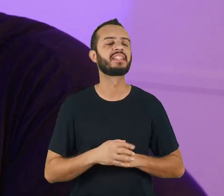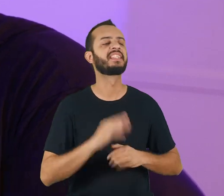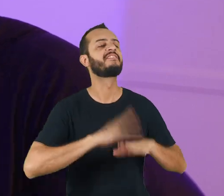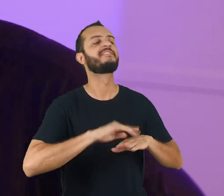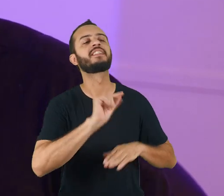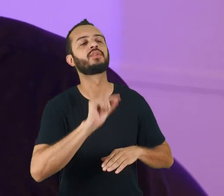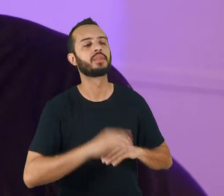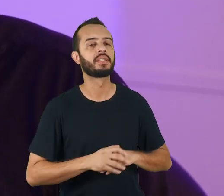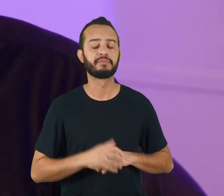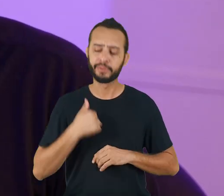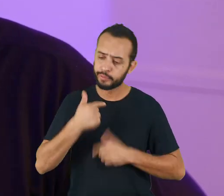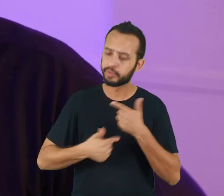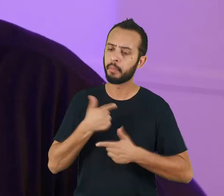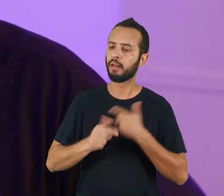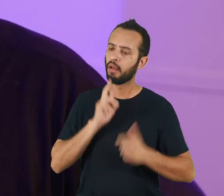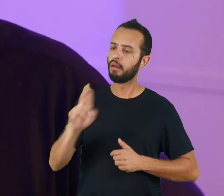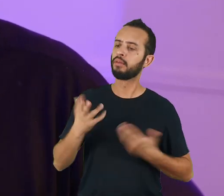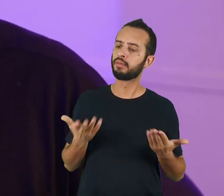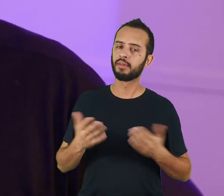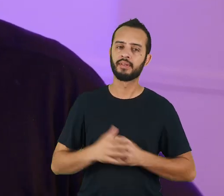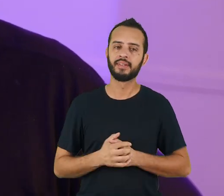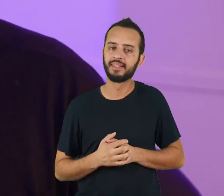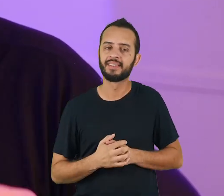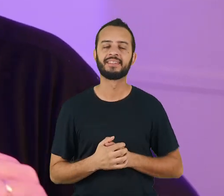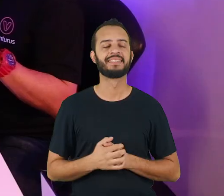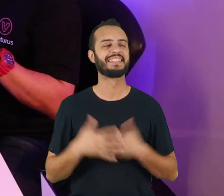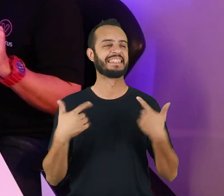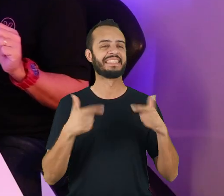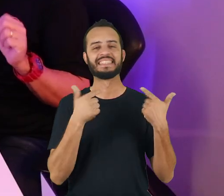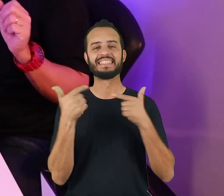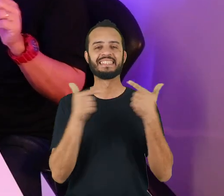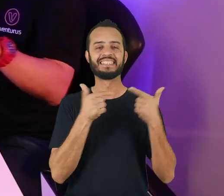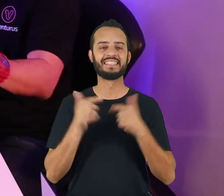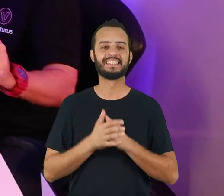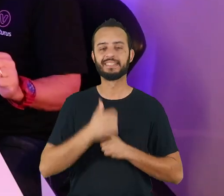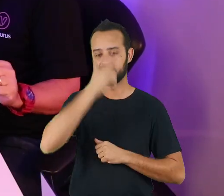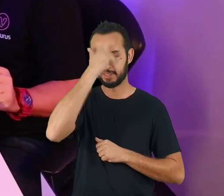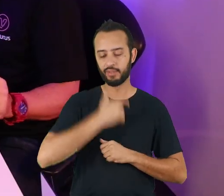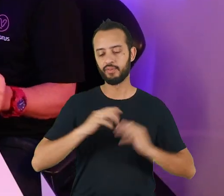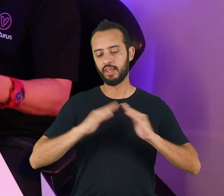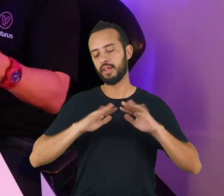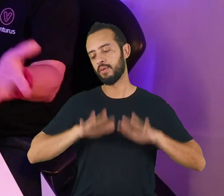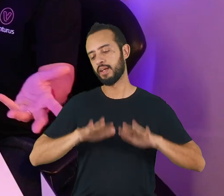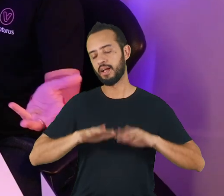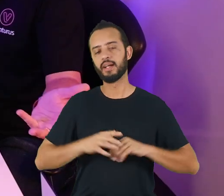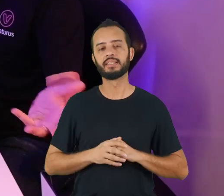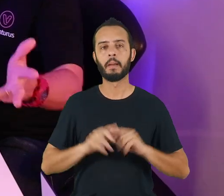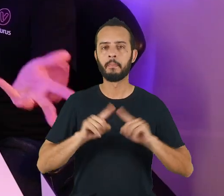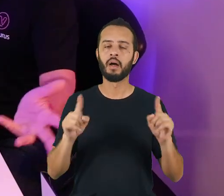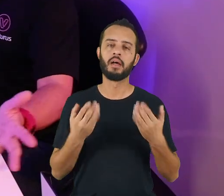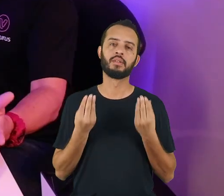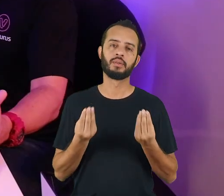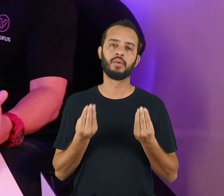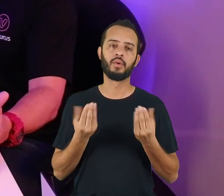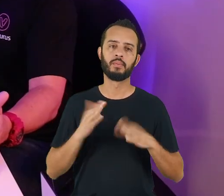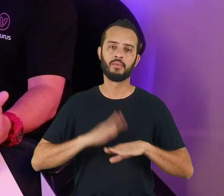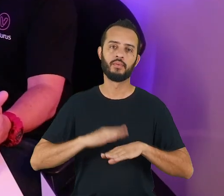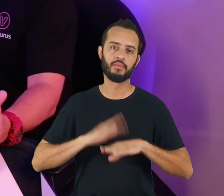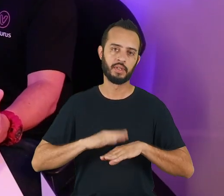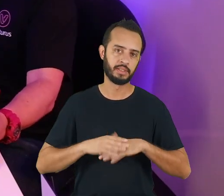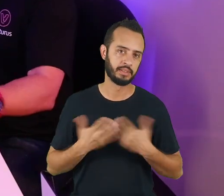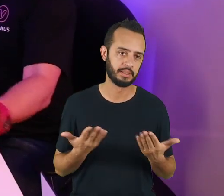insistente que que você tá fazendo eu tô trabalhando sim sim então eu fico em casa mas não dá para